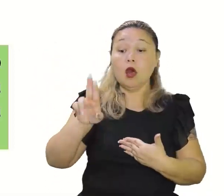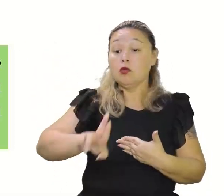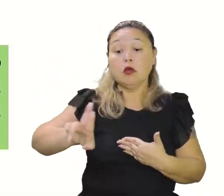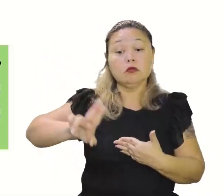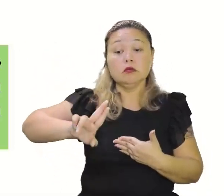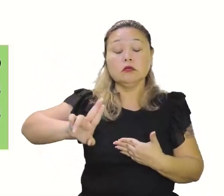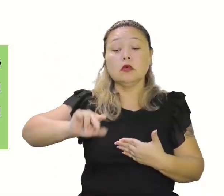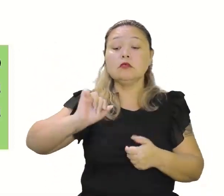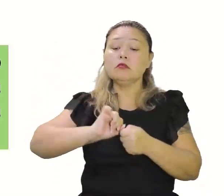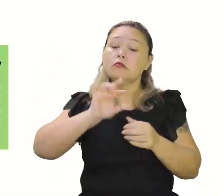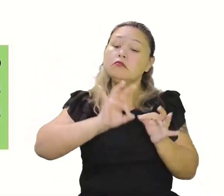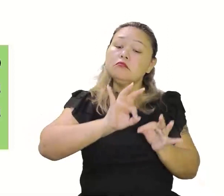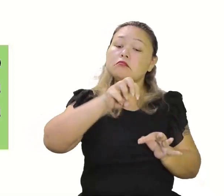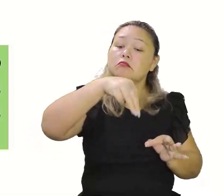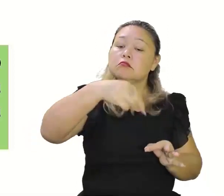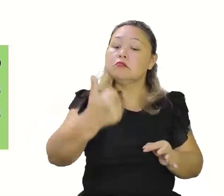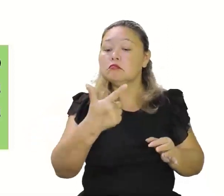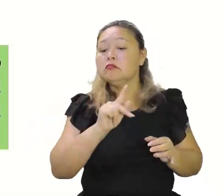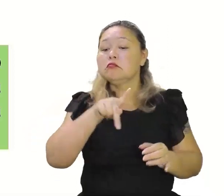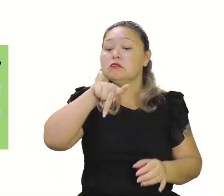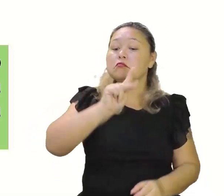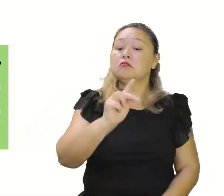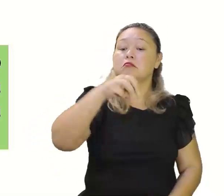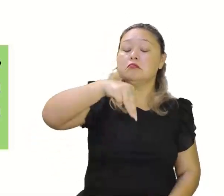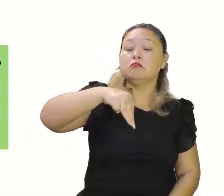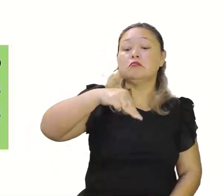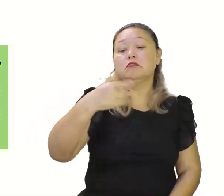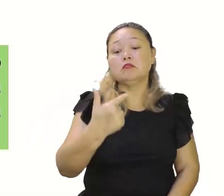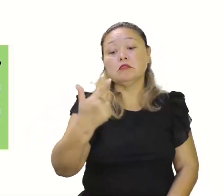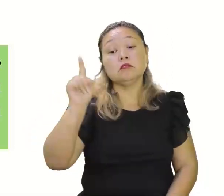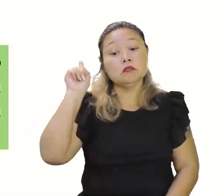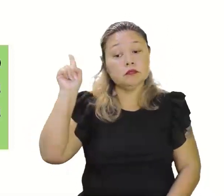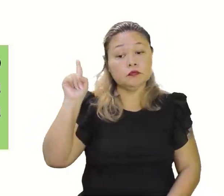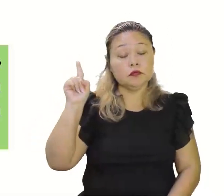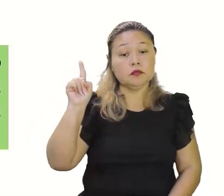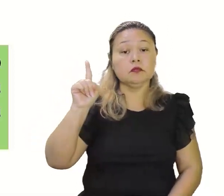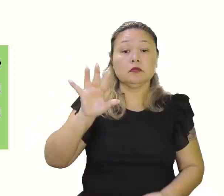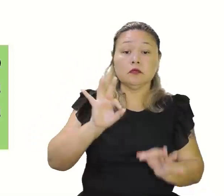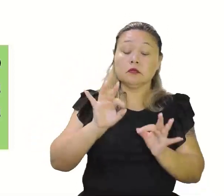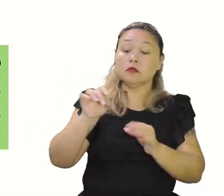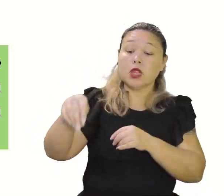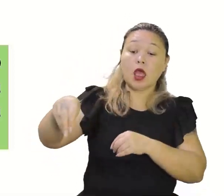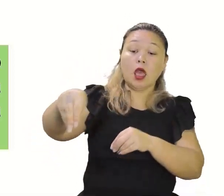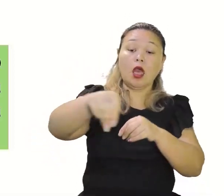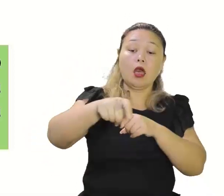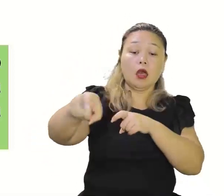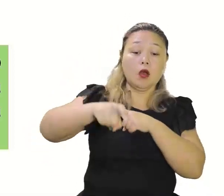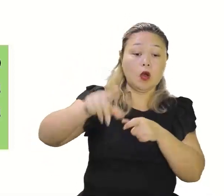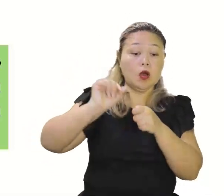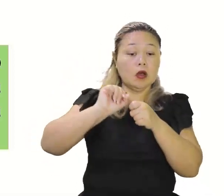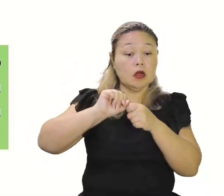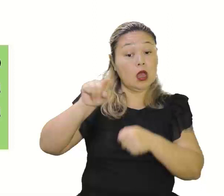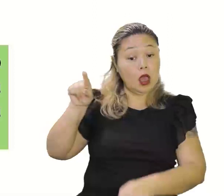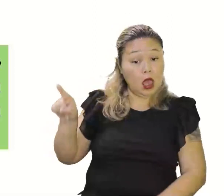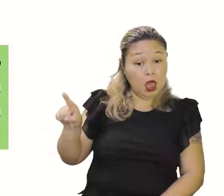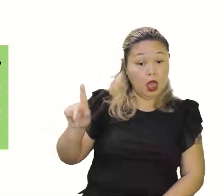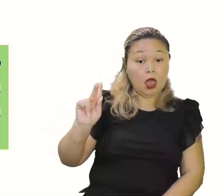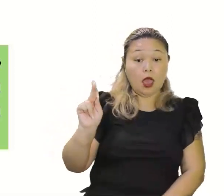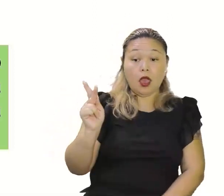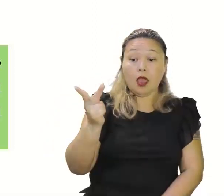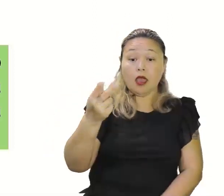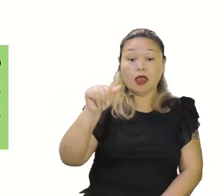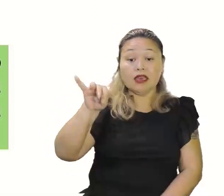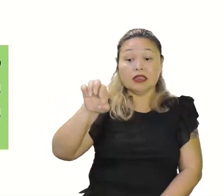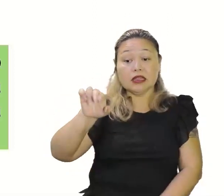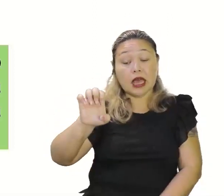Nós utilizamos o metro quadrado, o quilômetro quadrado. Essa medida de áreas rurais, o hectare e o alqueire, geralmente nós não usamos. Por quê?